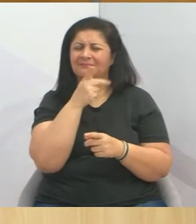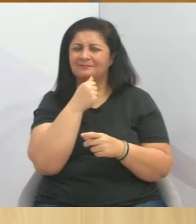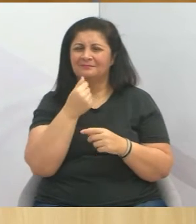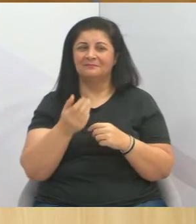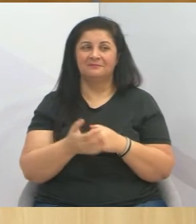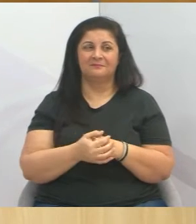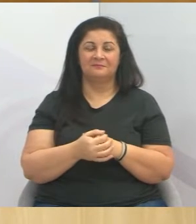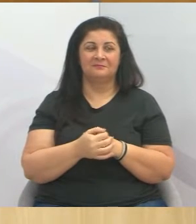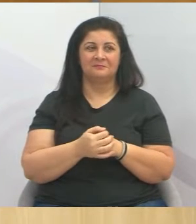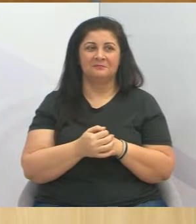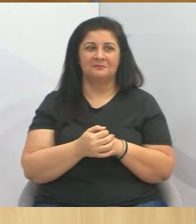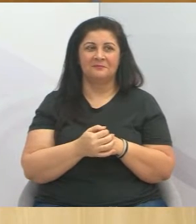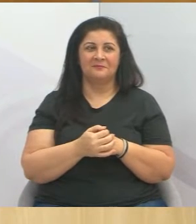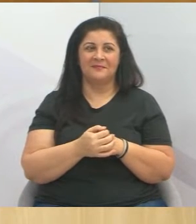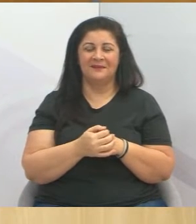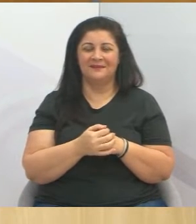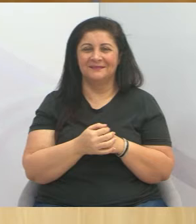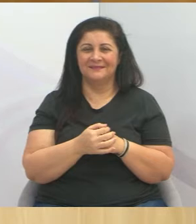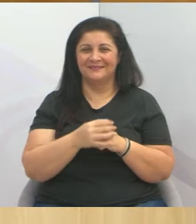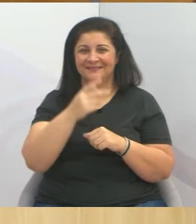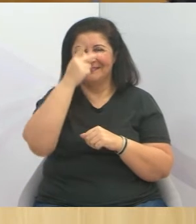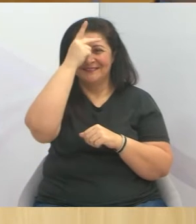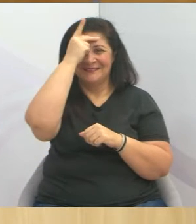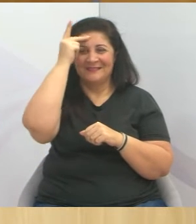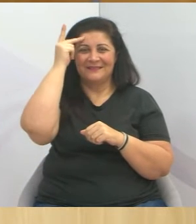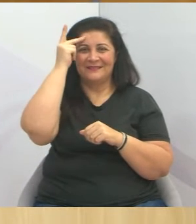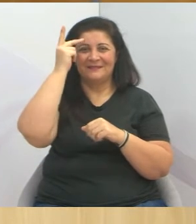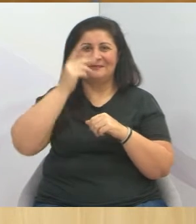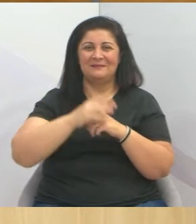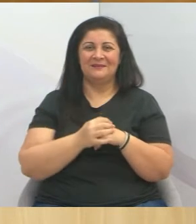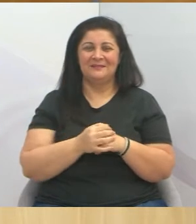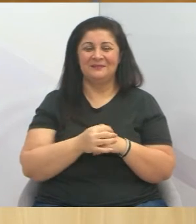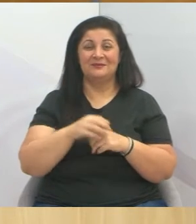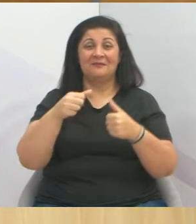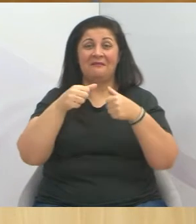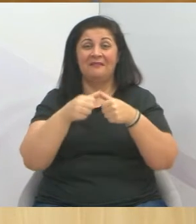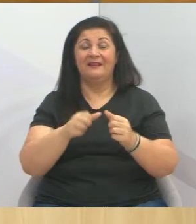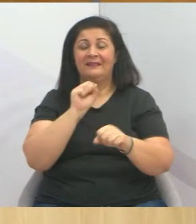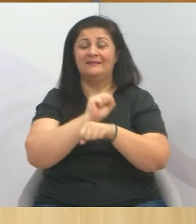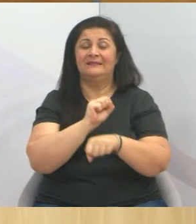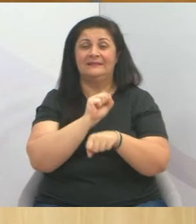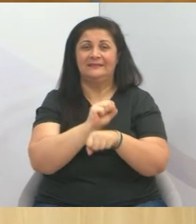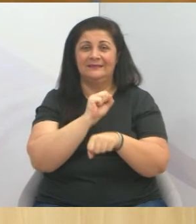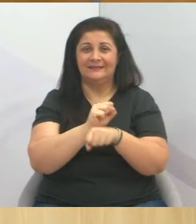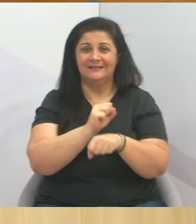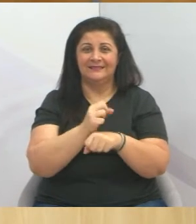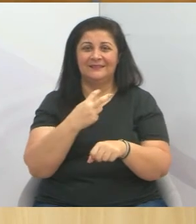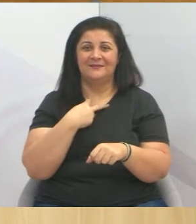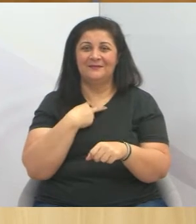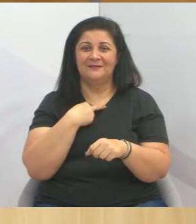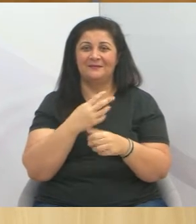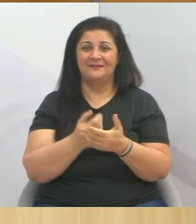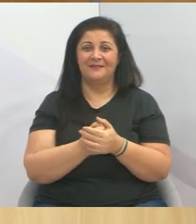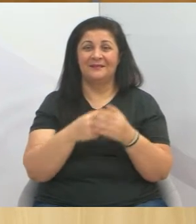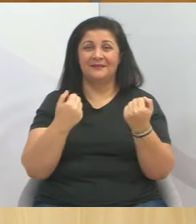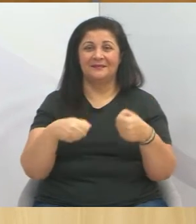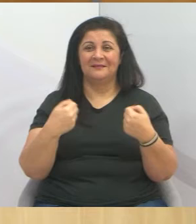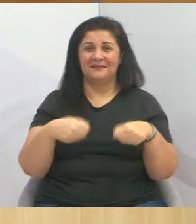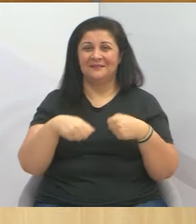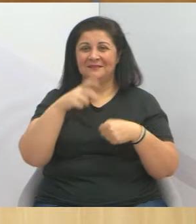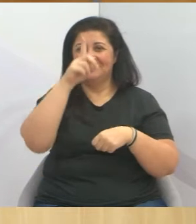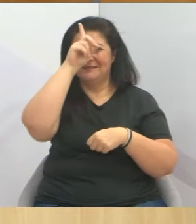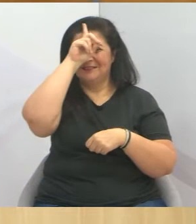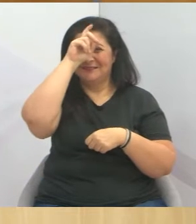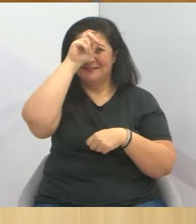esse sistema Cross EA pessoas muitas vezes fica aqui aqui no UPA na santa casa esperando aí vaga para ser internada já tinha um